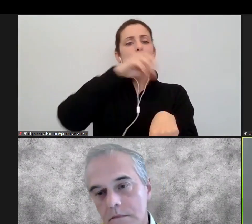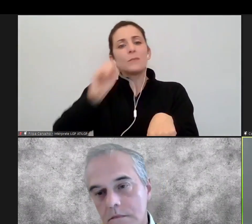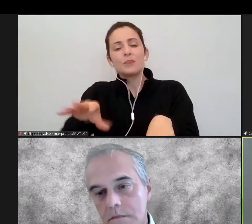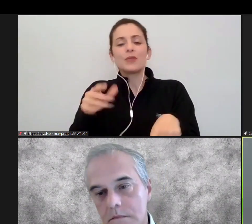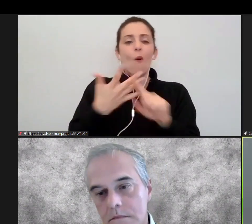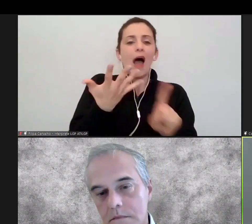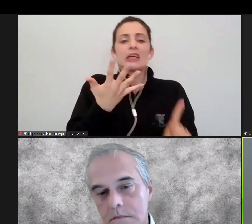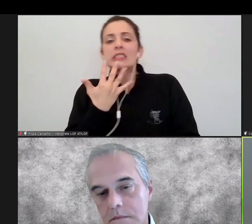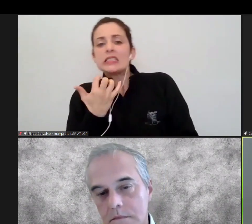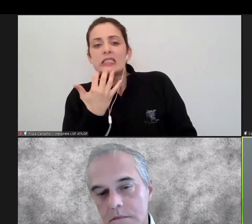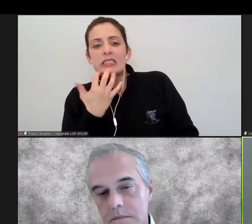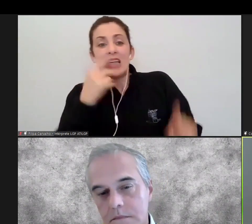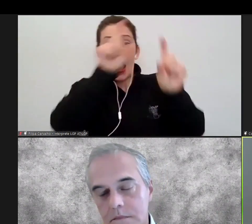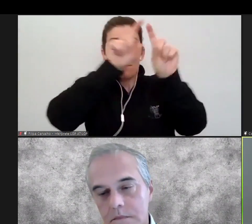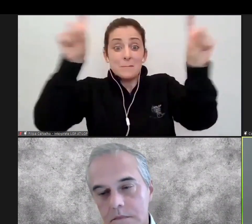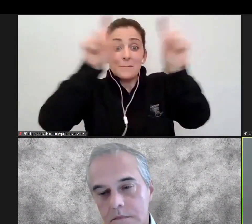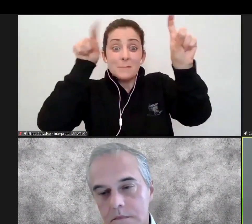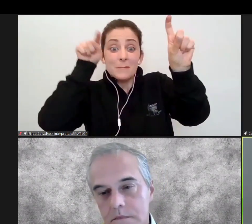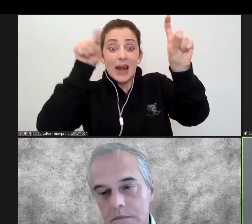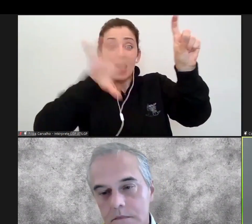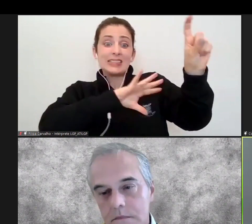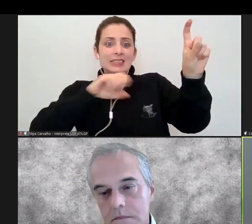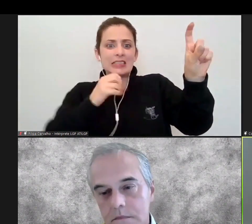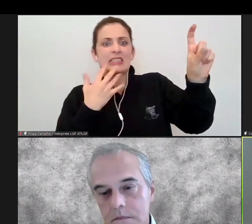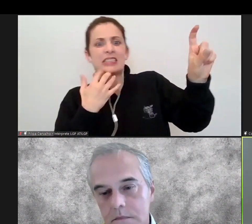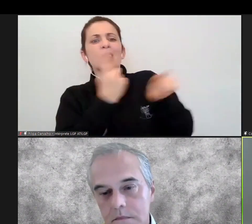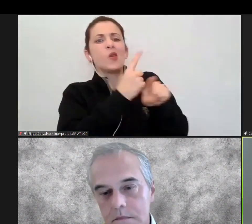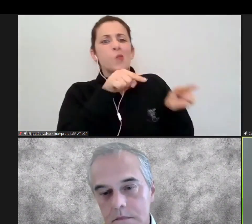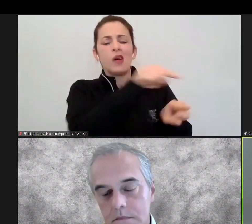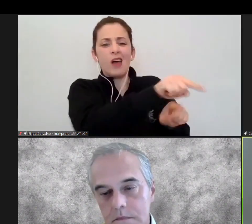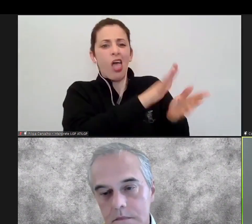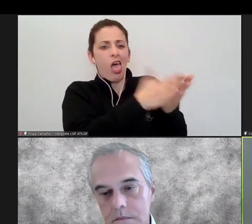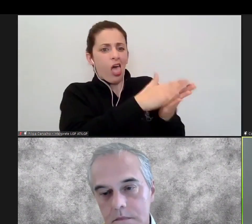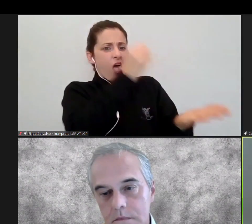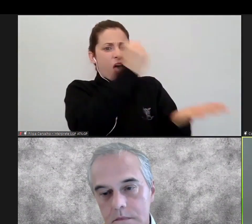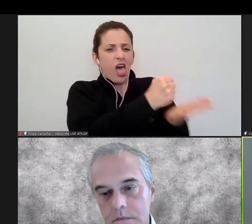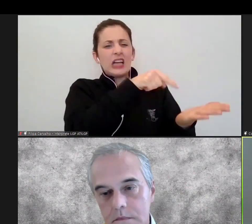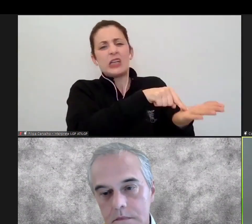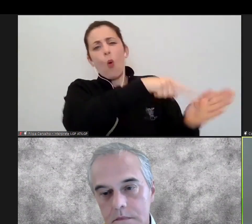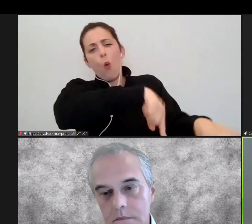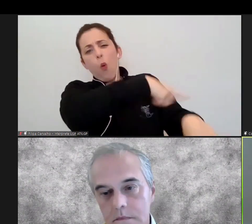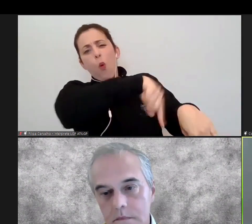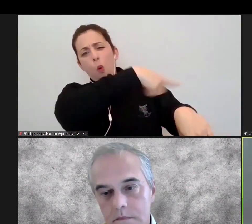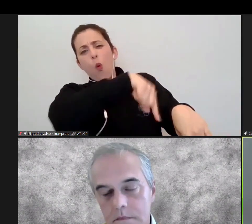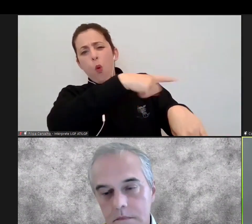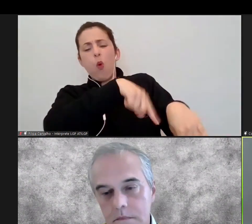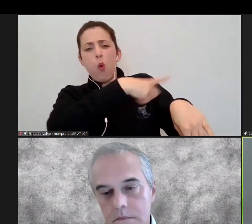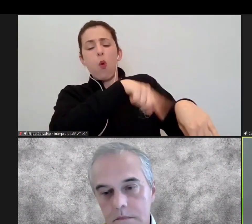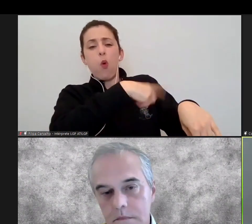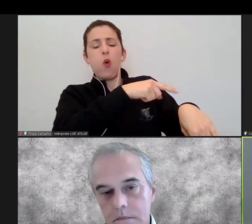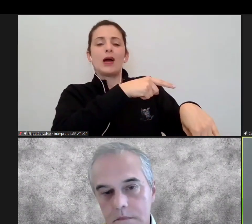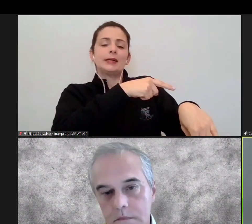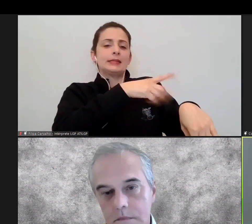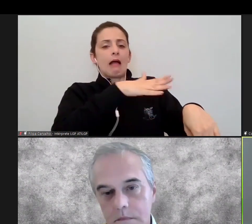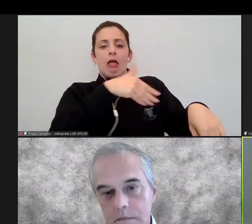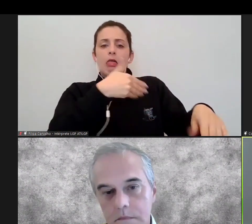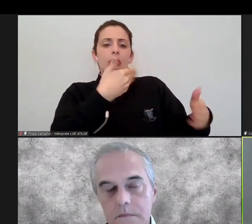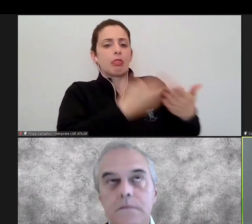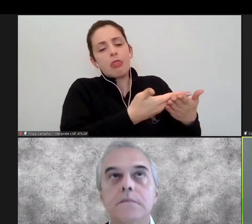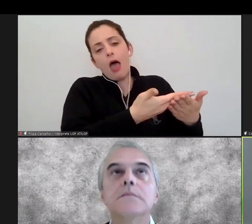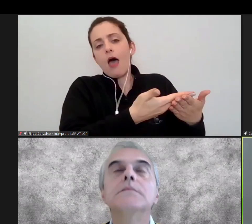é? Na realidade, estes processos podem ser muito morosos e burocráticos e, portanto, acaba por